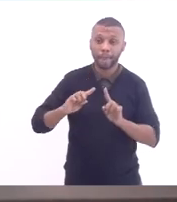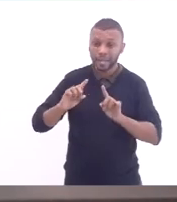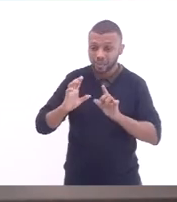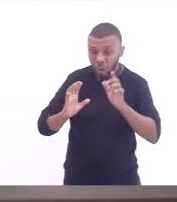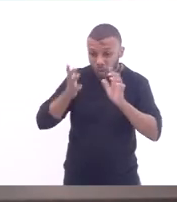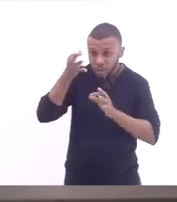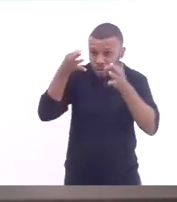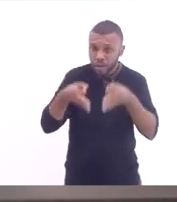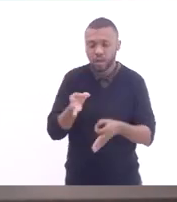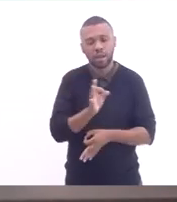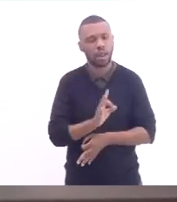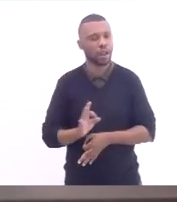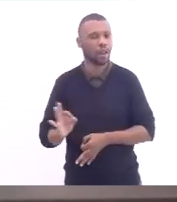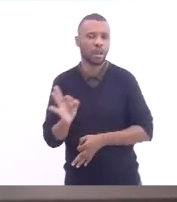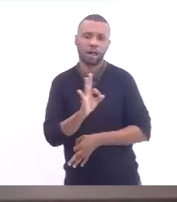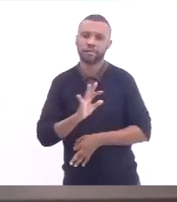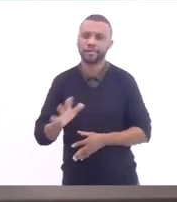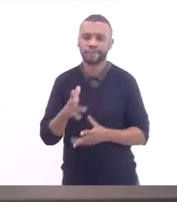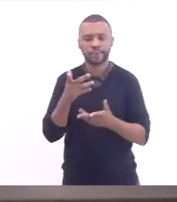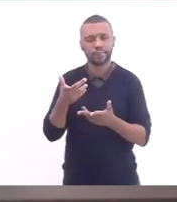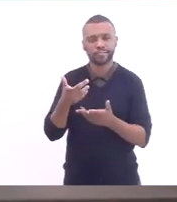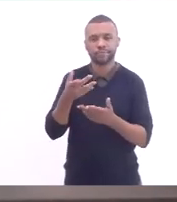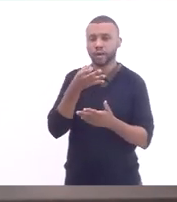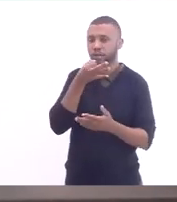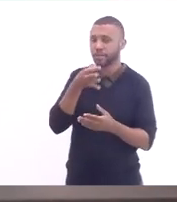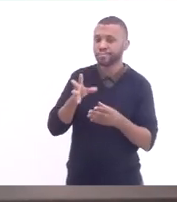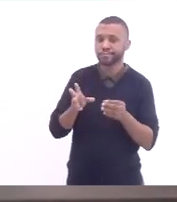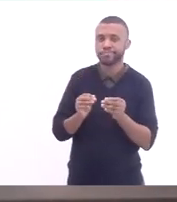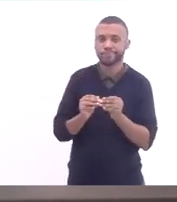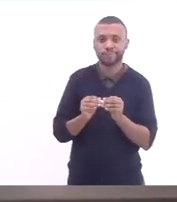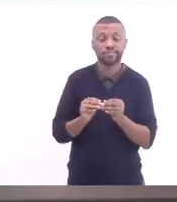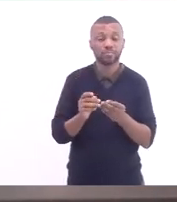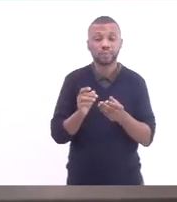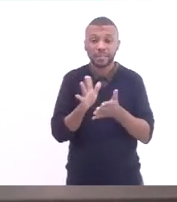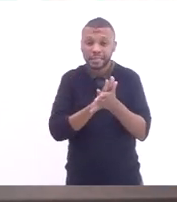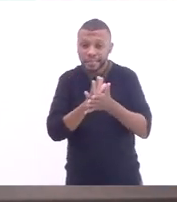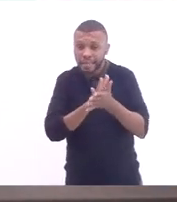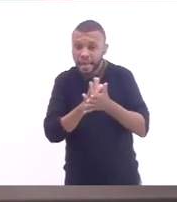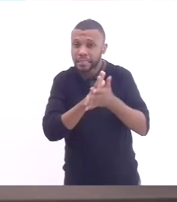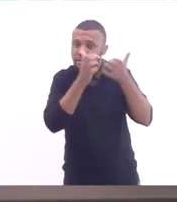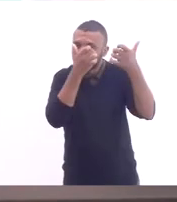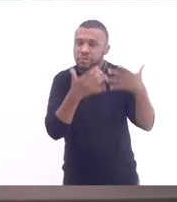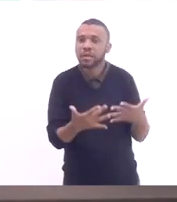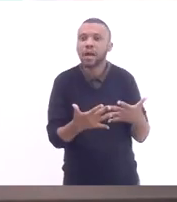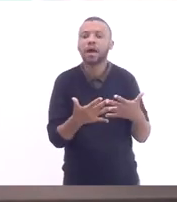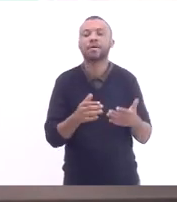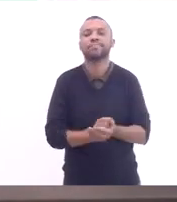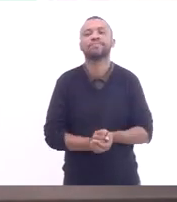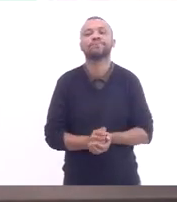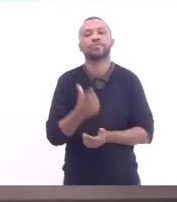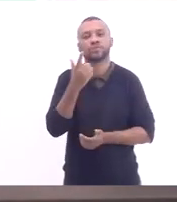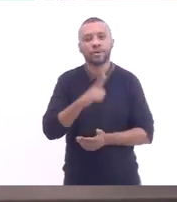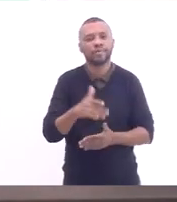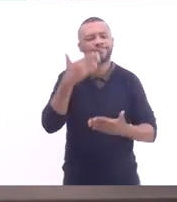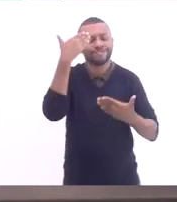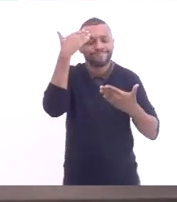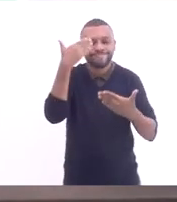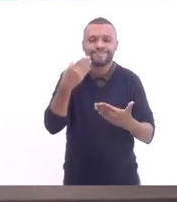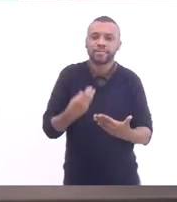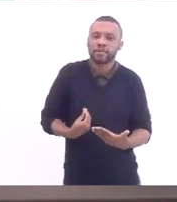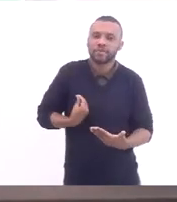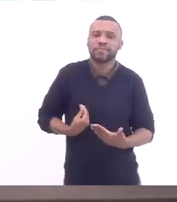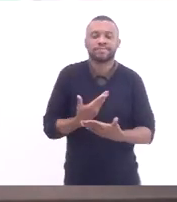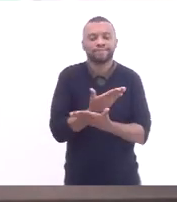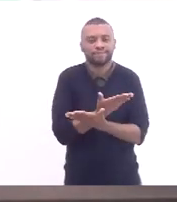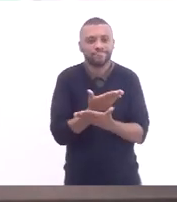Então, feita essa observação, não havendo mais nada a tratar, e novamente agradecendo a presença de